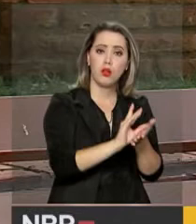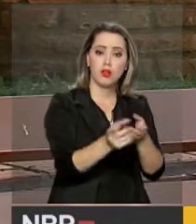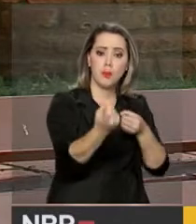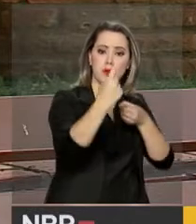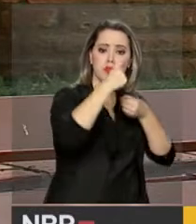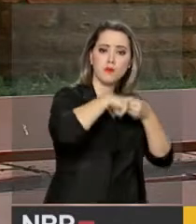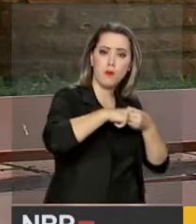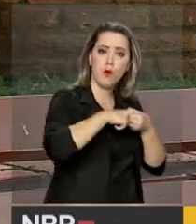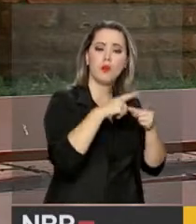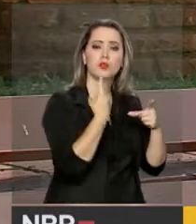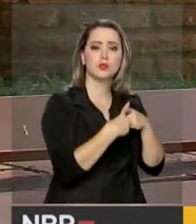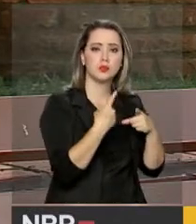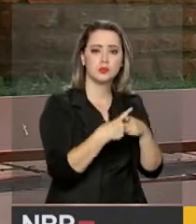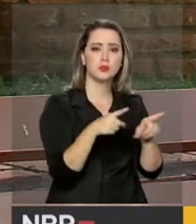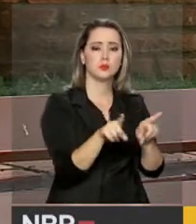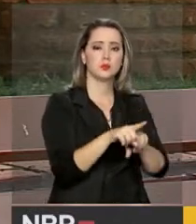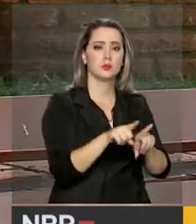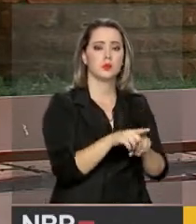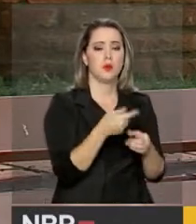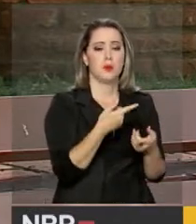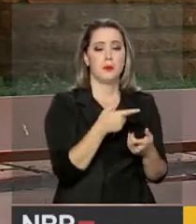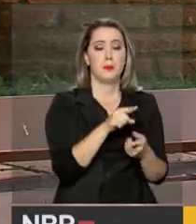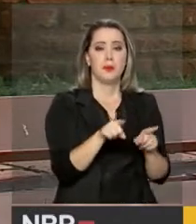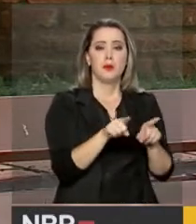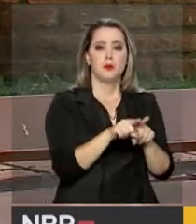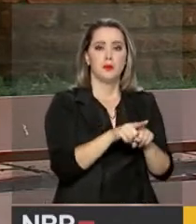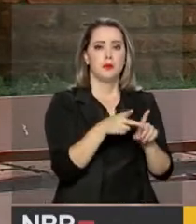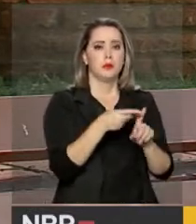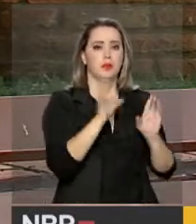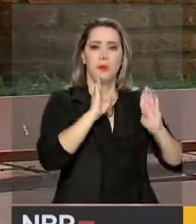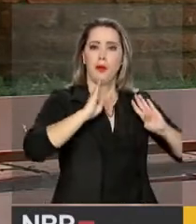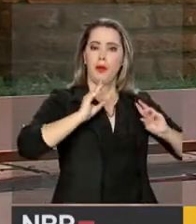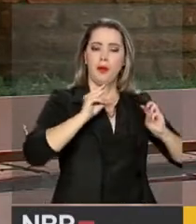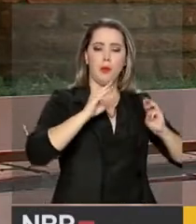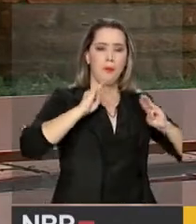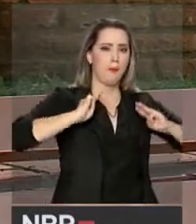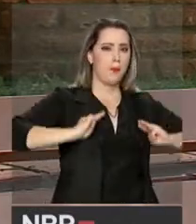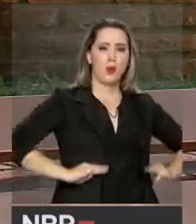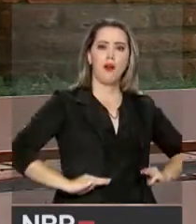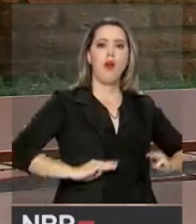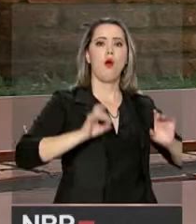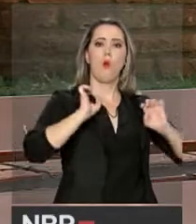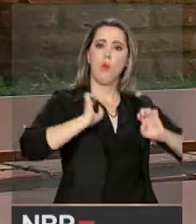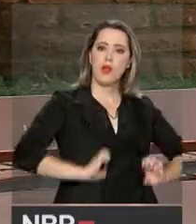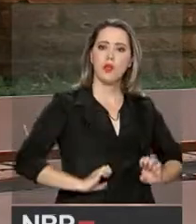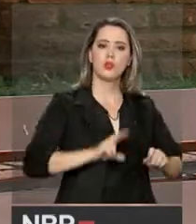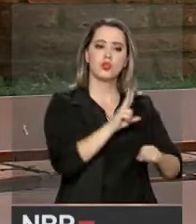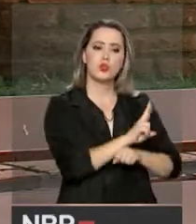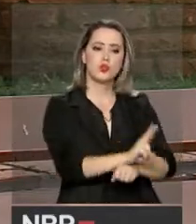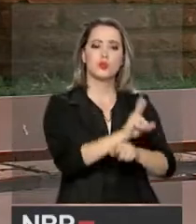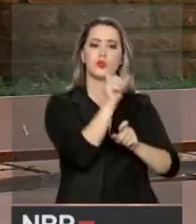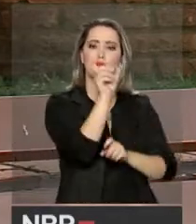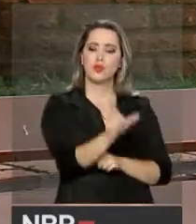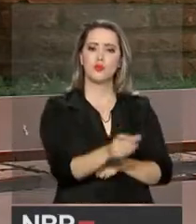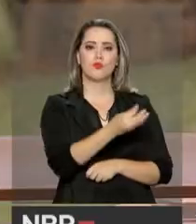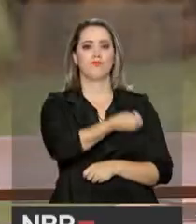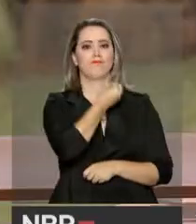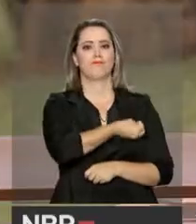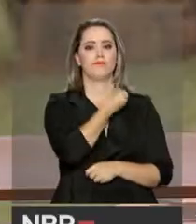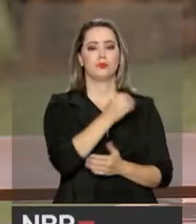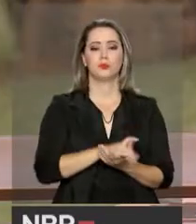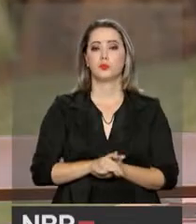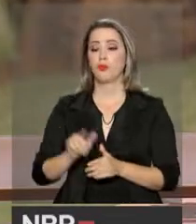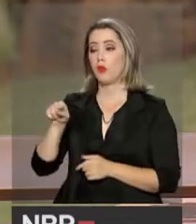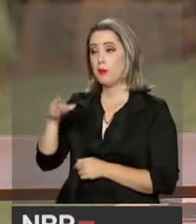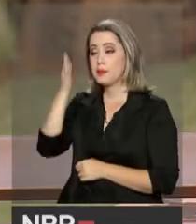inclusive financeiro, um bom retorno financeiro, além da questão moral e ética de proteger a vida, a integridade física e a saúde das pessoas. Para